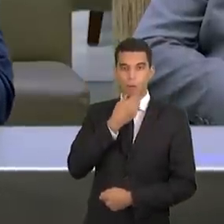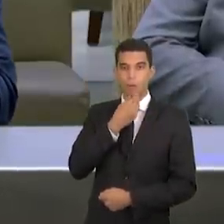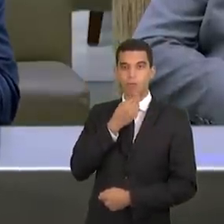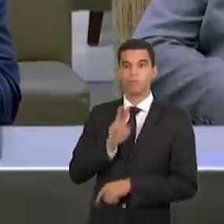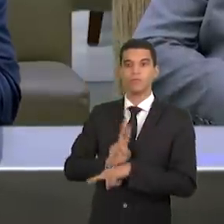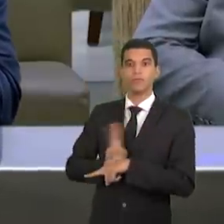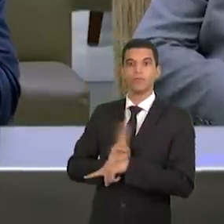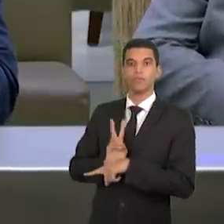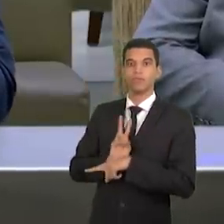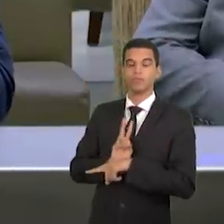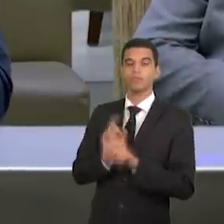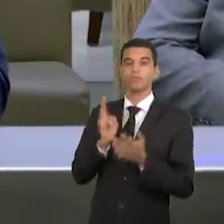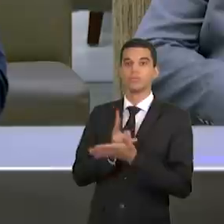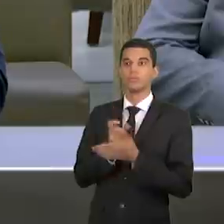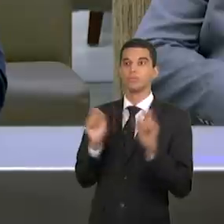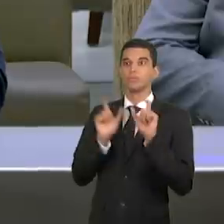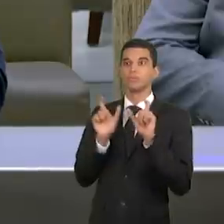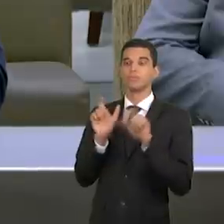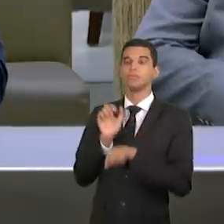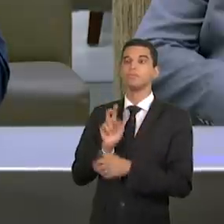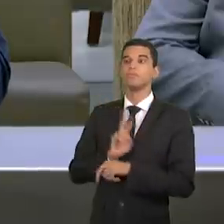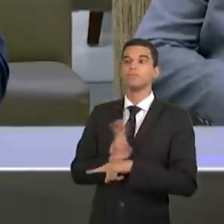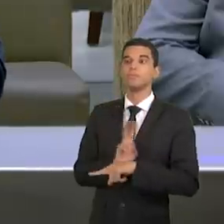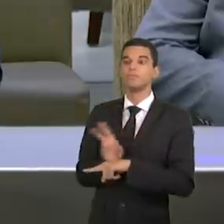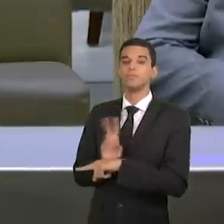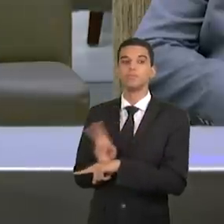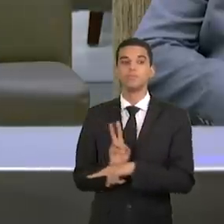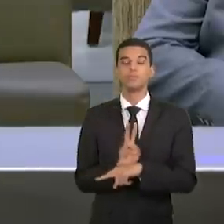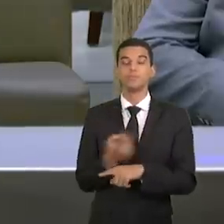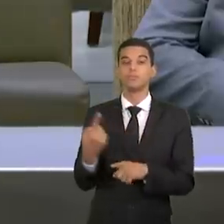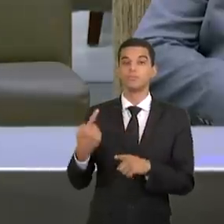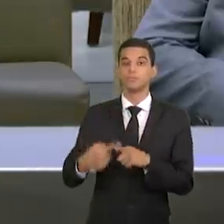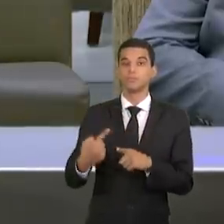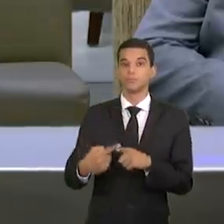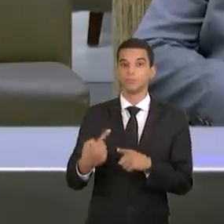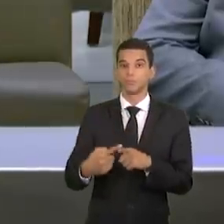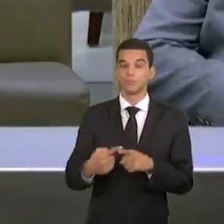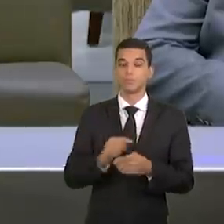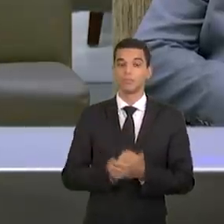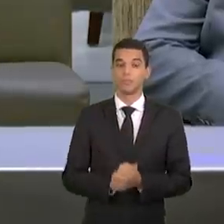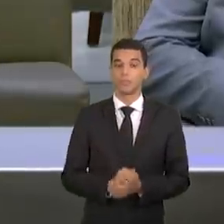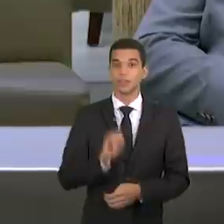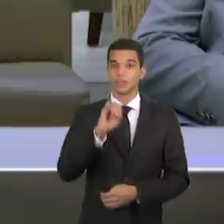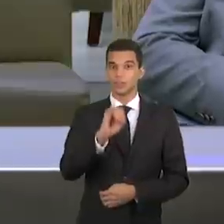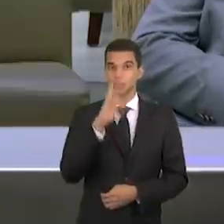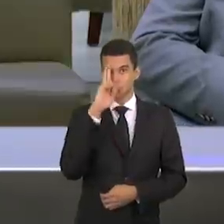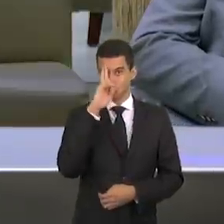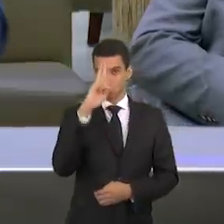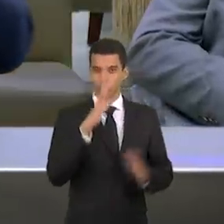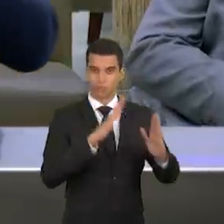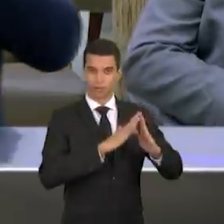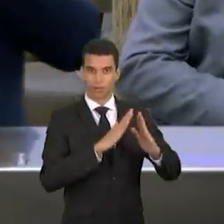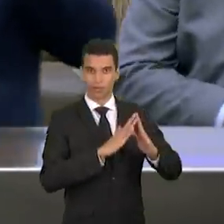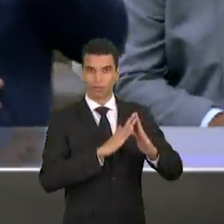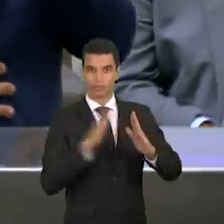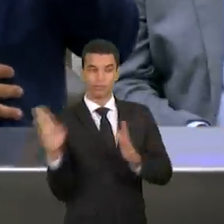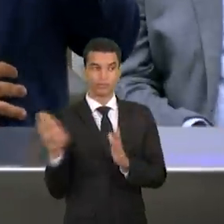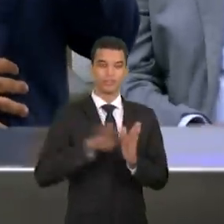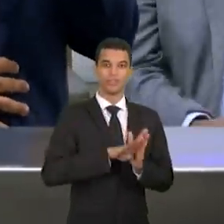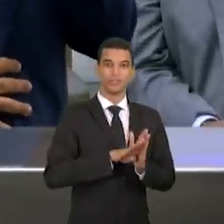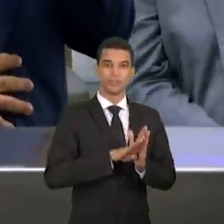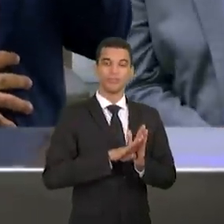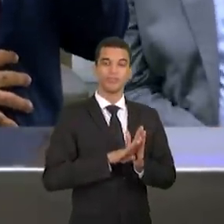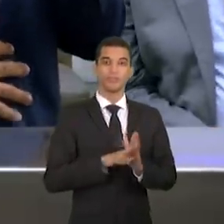quando vier e bater, logo possam abrir-lhe. Querida igreja,